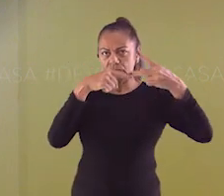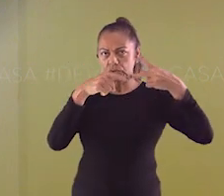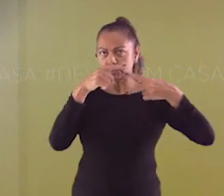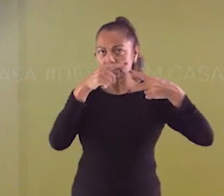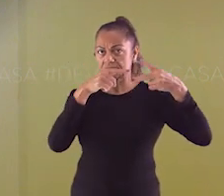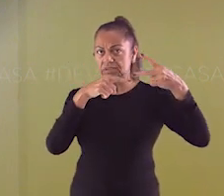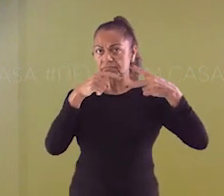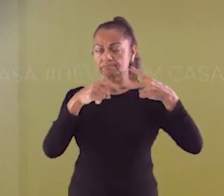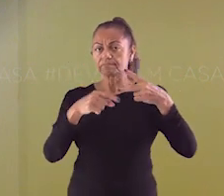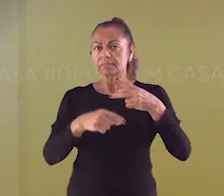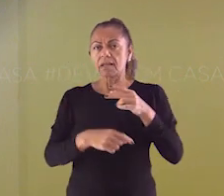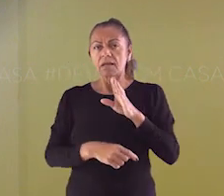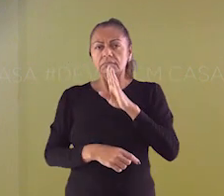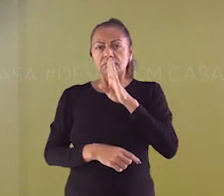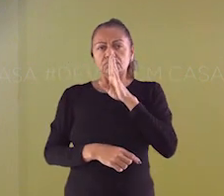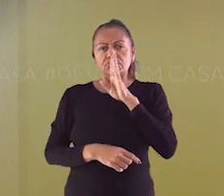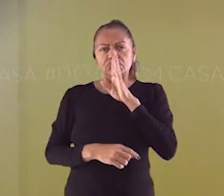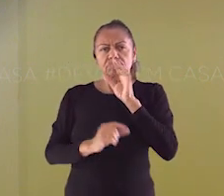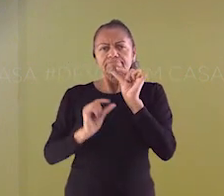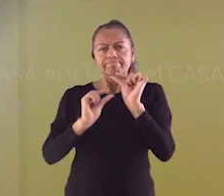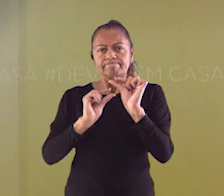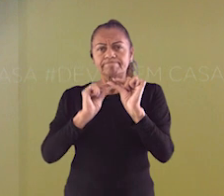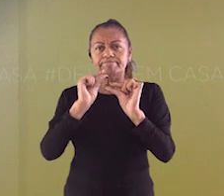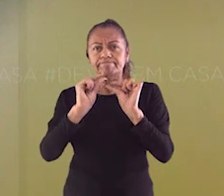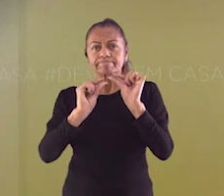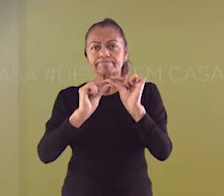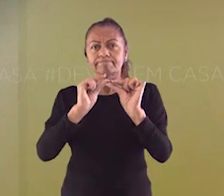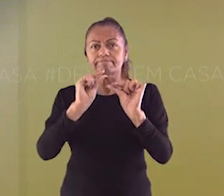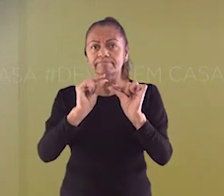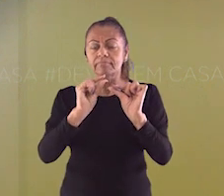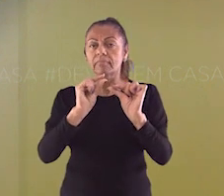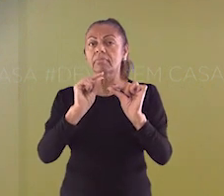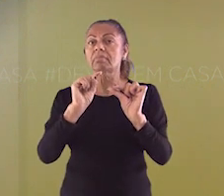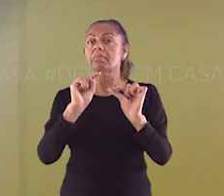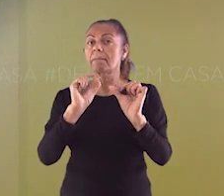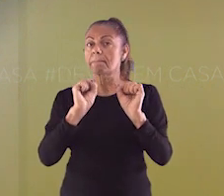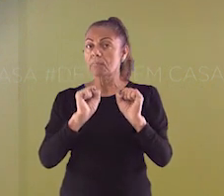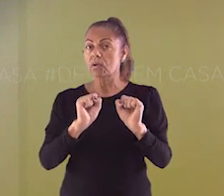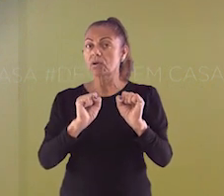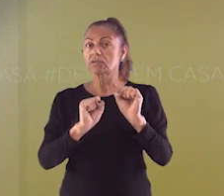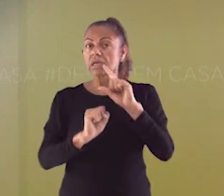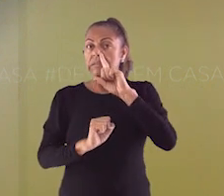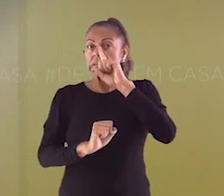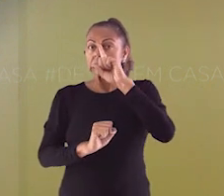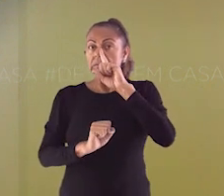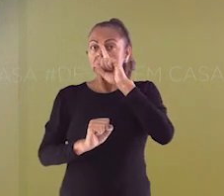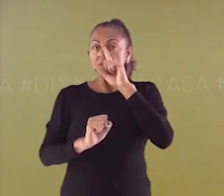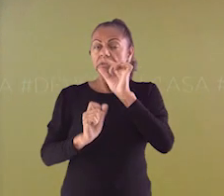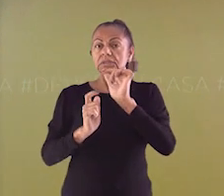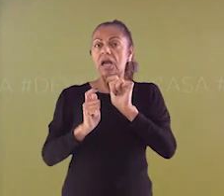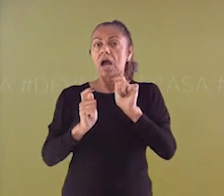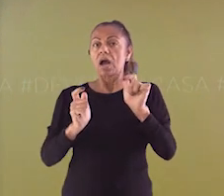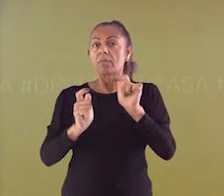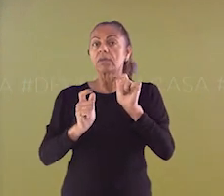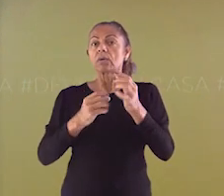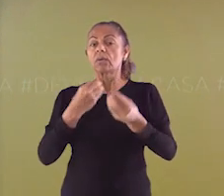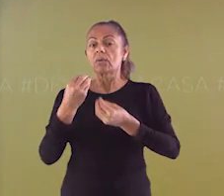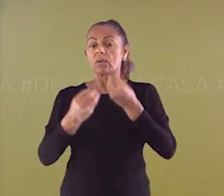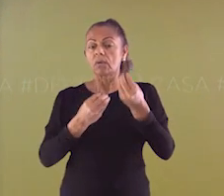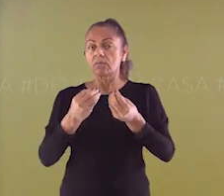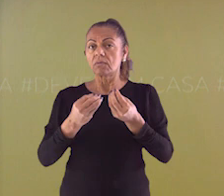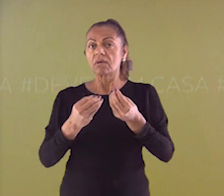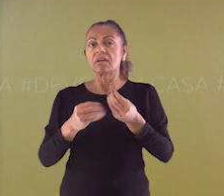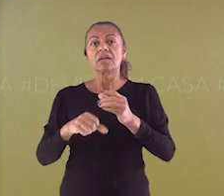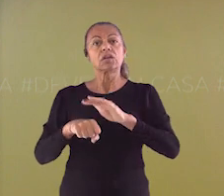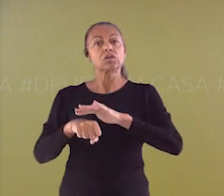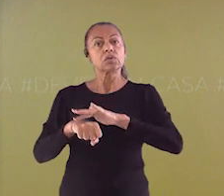serem silenciosas, alguns fatores de risco podem aumentar a sua probabilidade. E quais são esses fatores